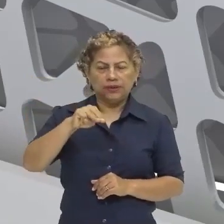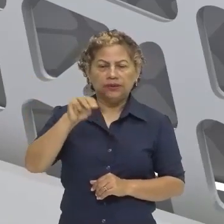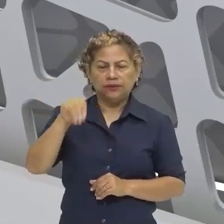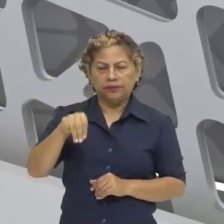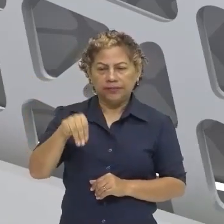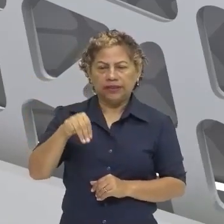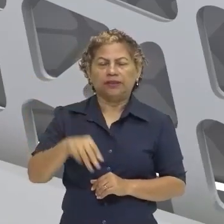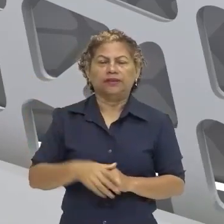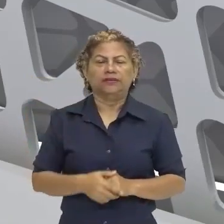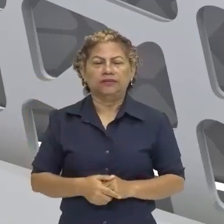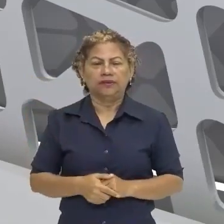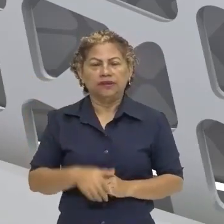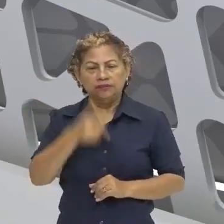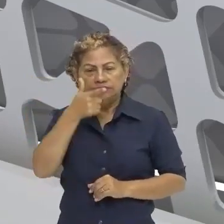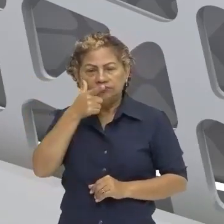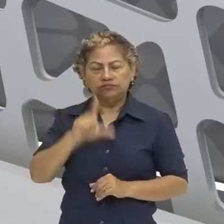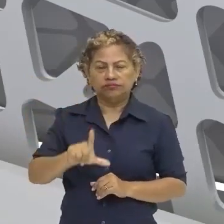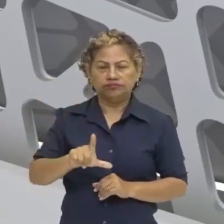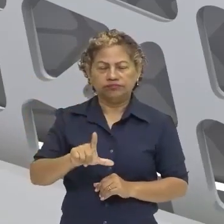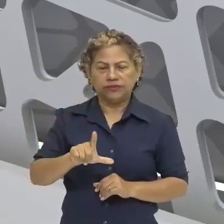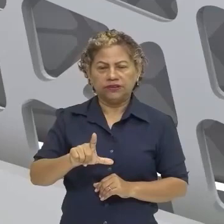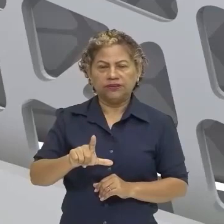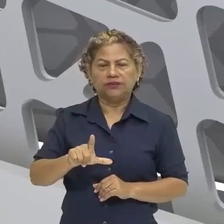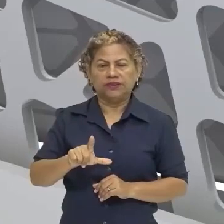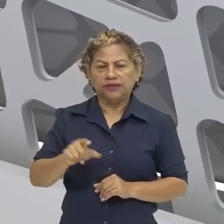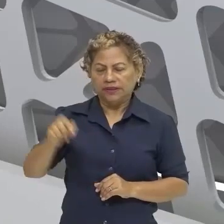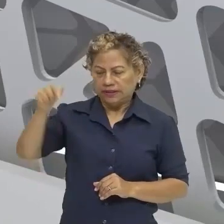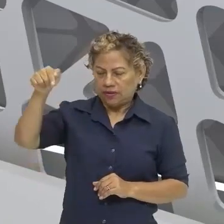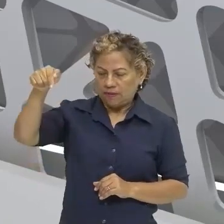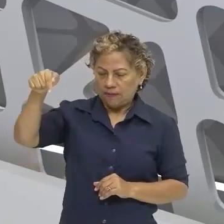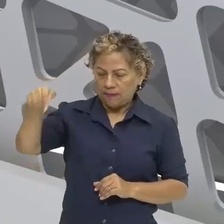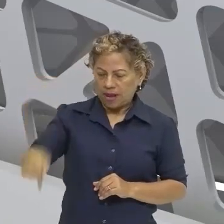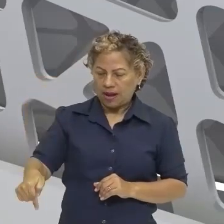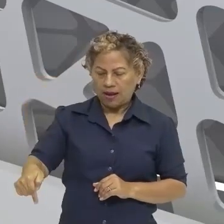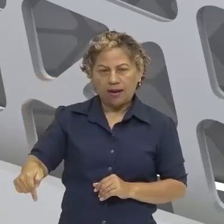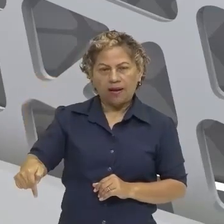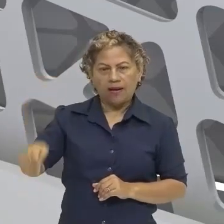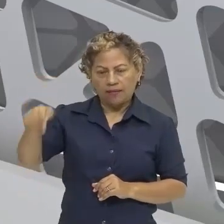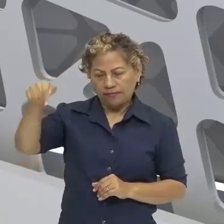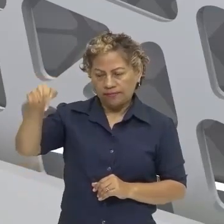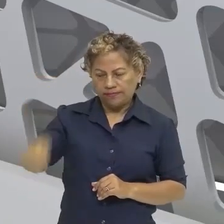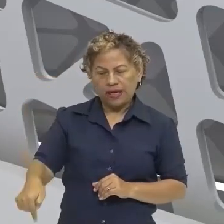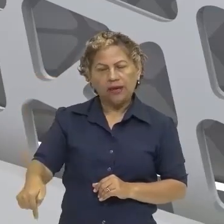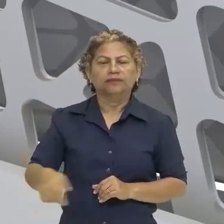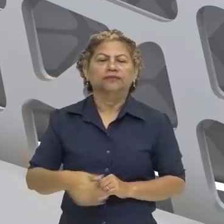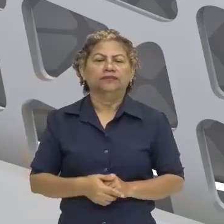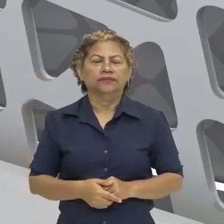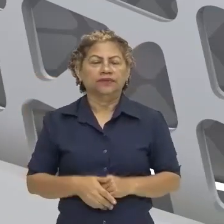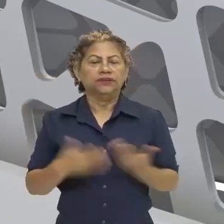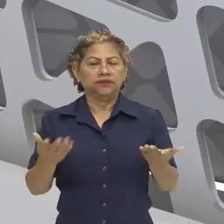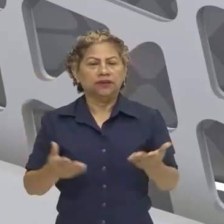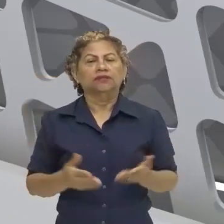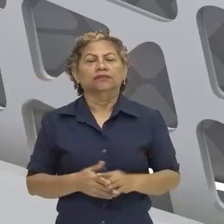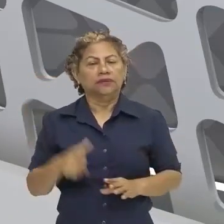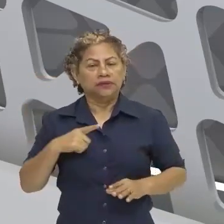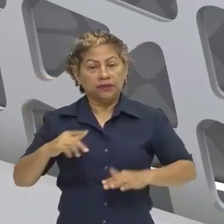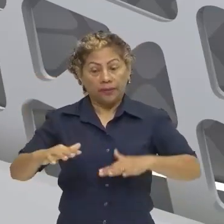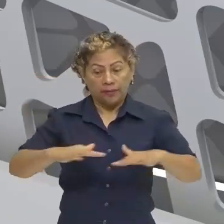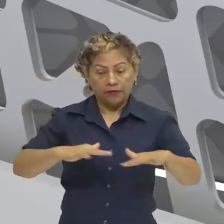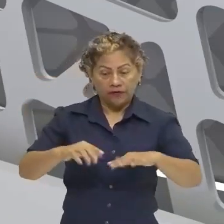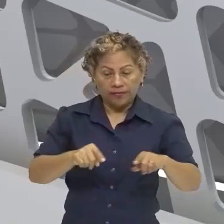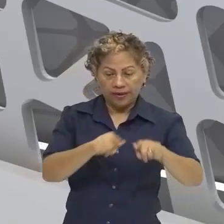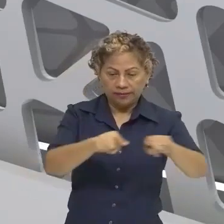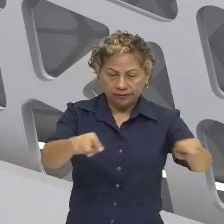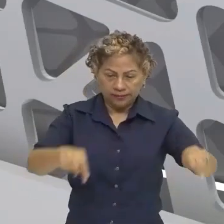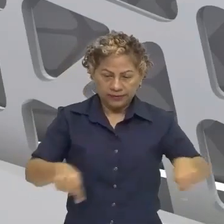10 metros, que acaba atingindo e a estaca de concreto que encontra logo abaixo. Então, esse